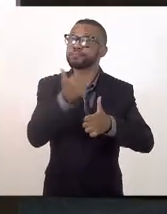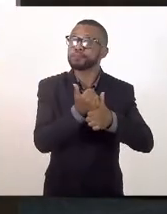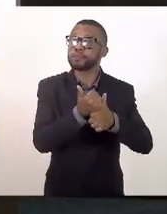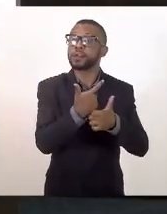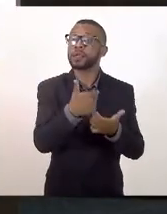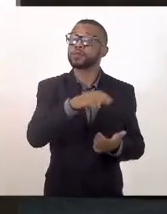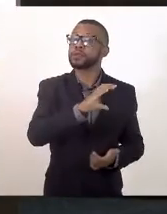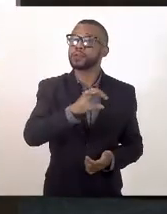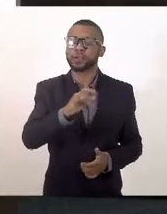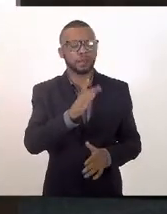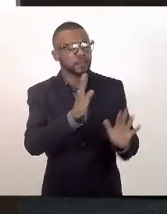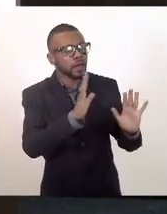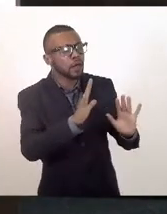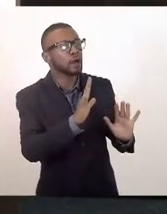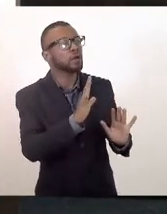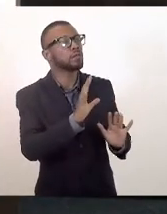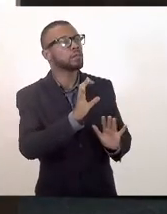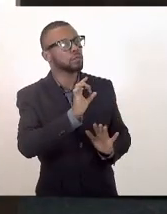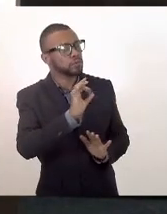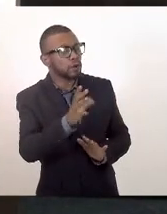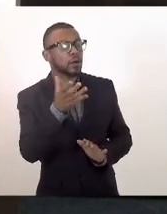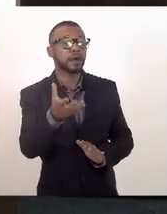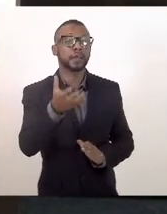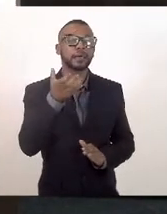não, eu só queria